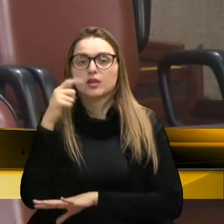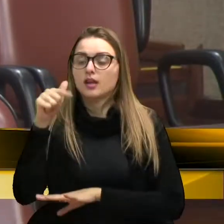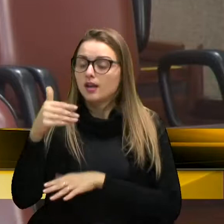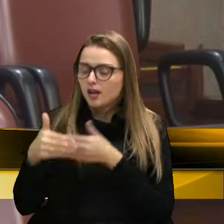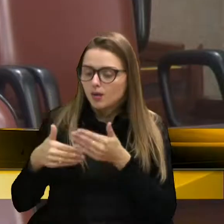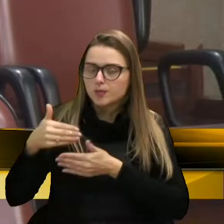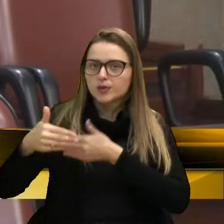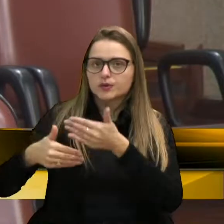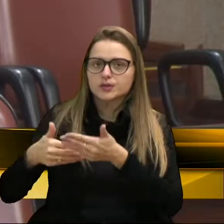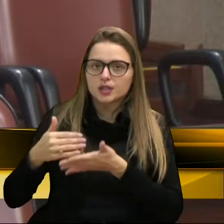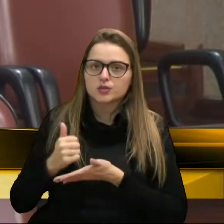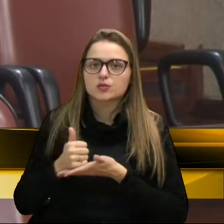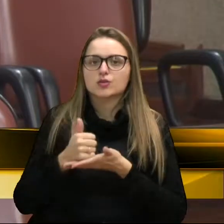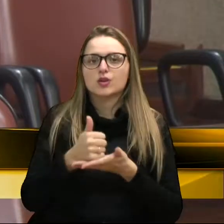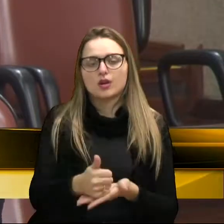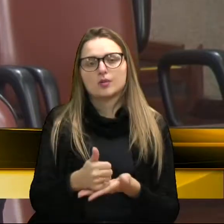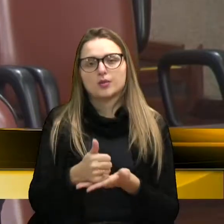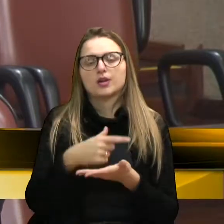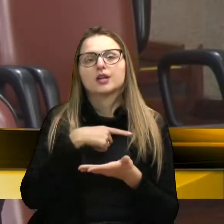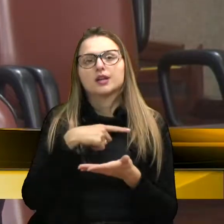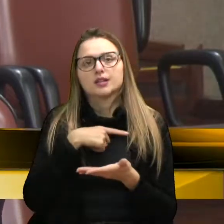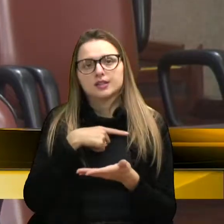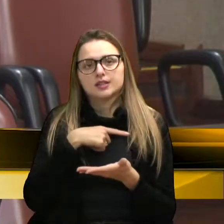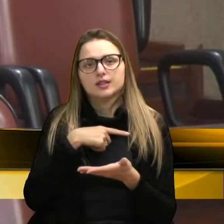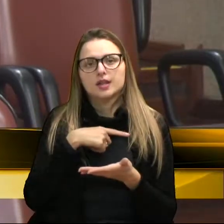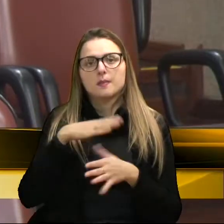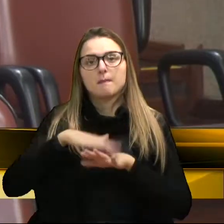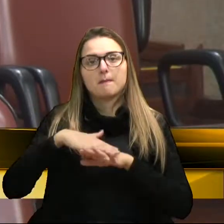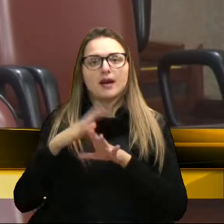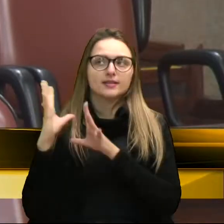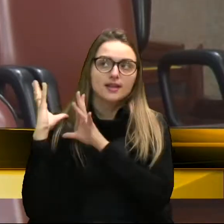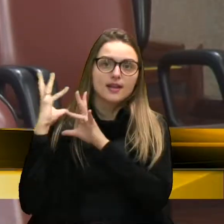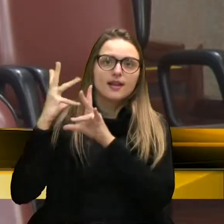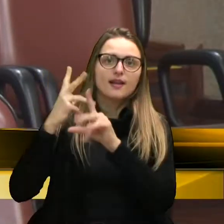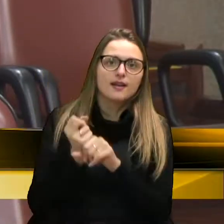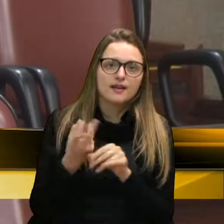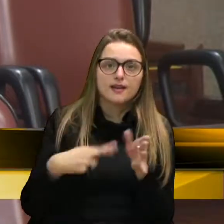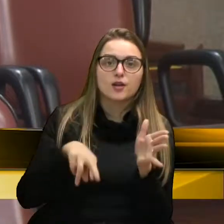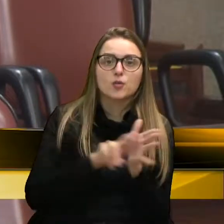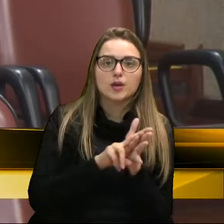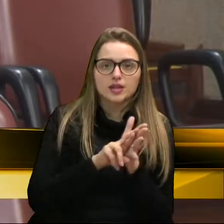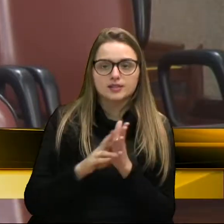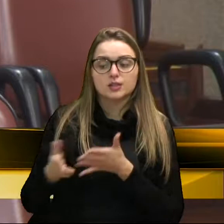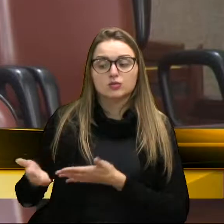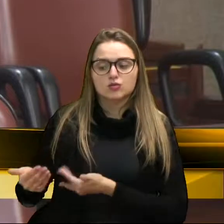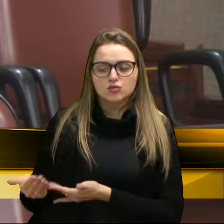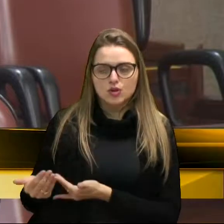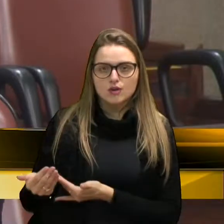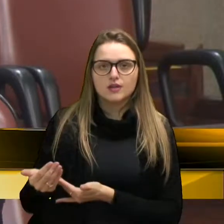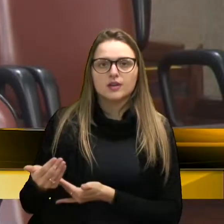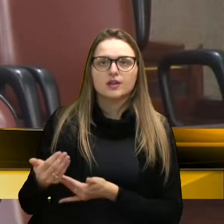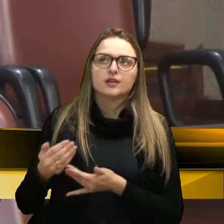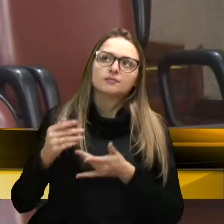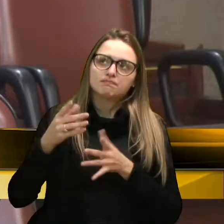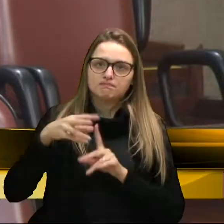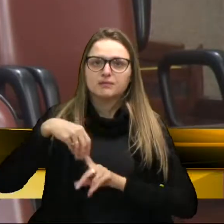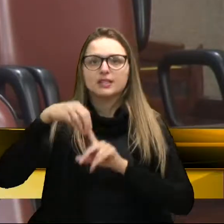sentido de contribuir para que se ampliem as possibilidades do resgate de nossos jovens, principalmente daqueles expostos